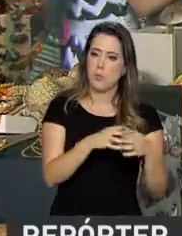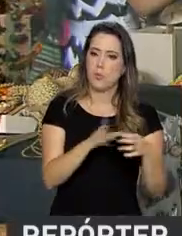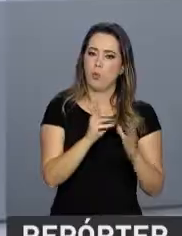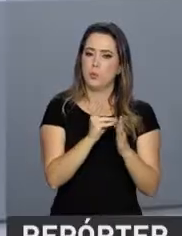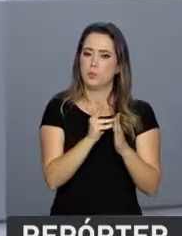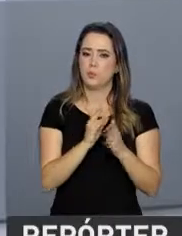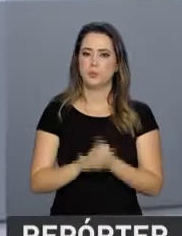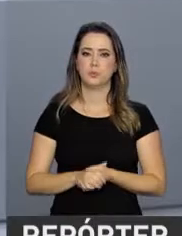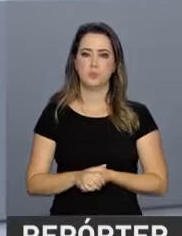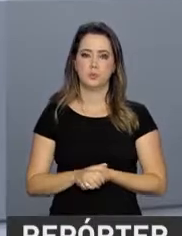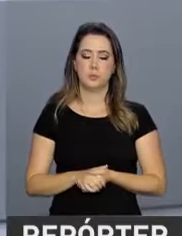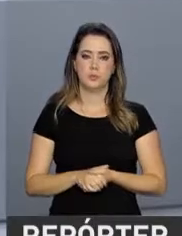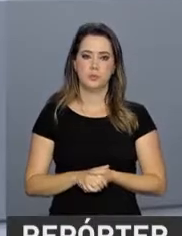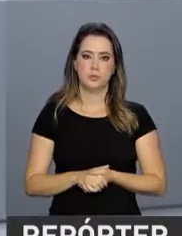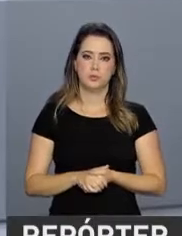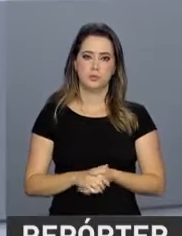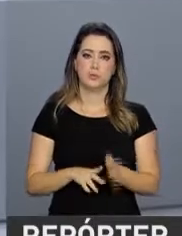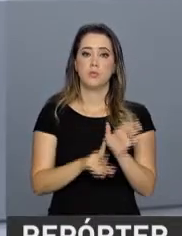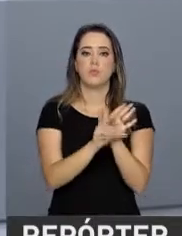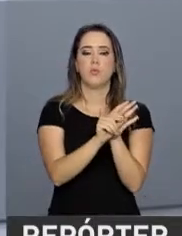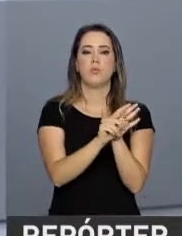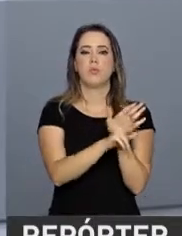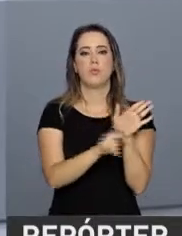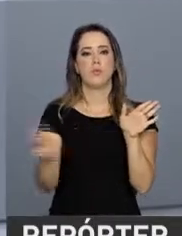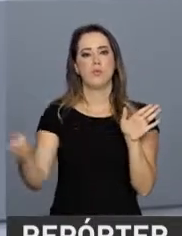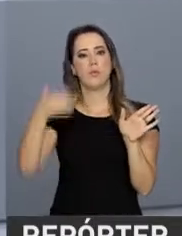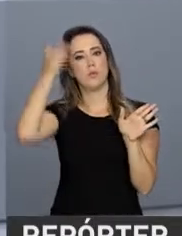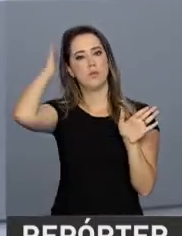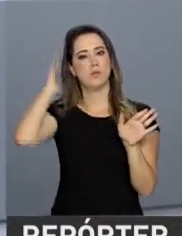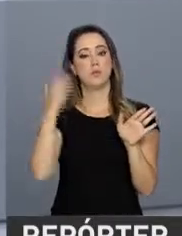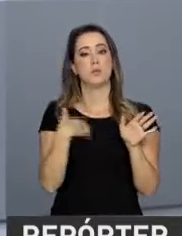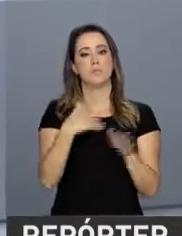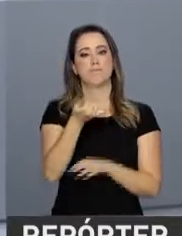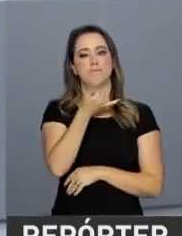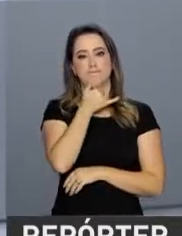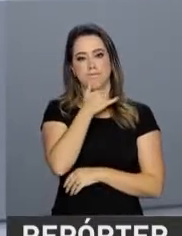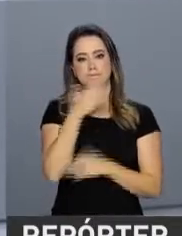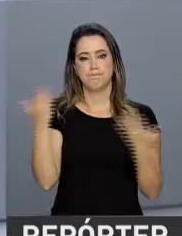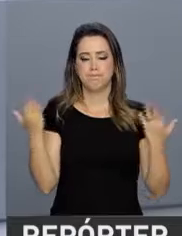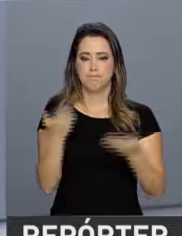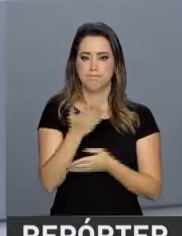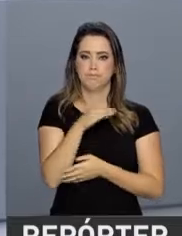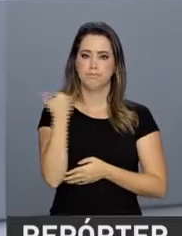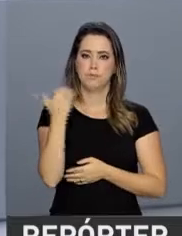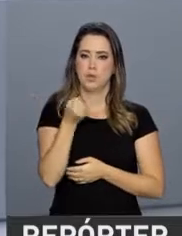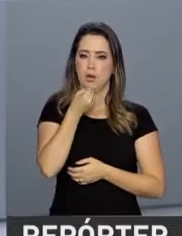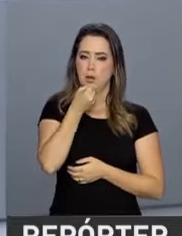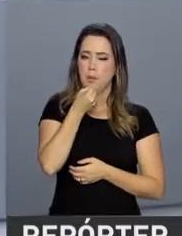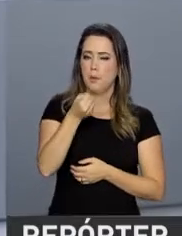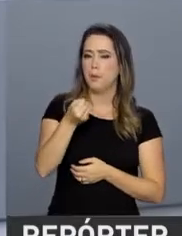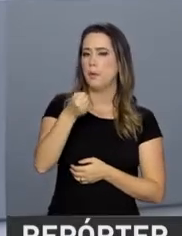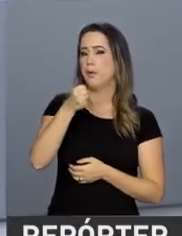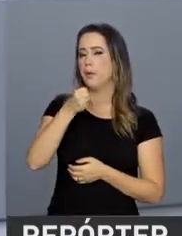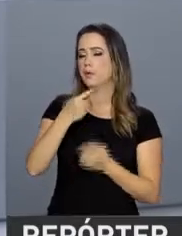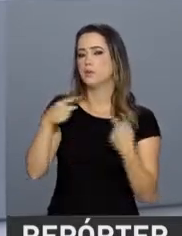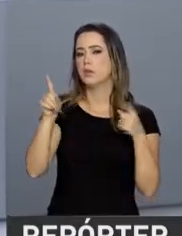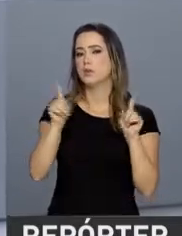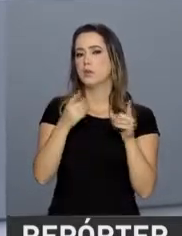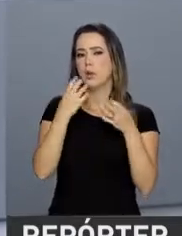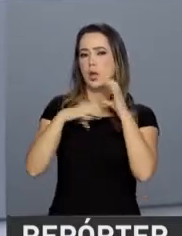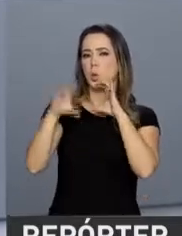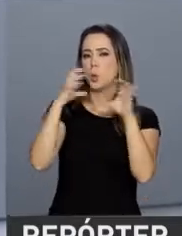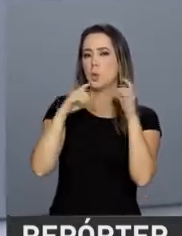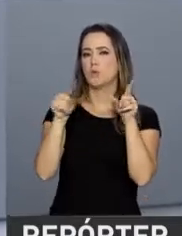mais pelo twitter o presidente michel temer lamentou hoje a morte da cantora e sambista e vanilla